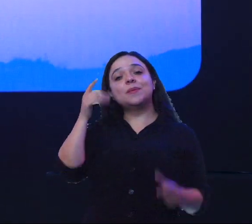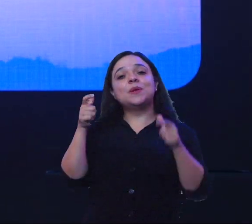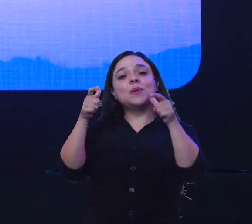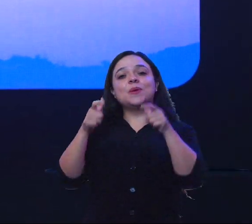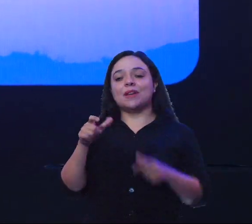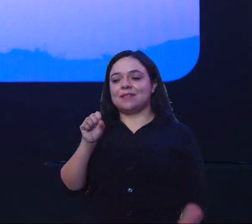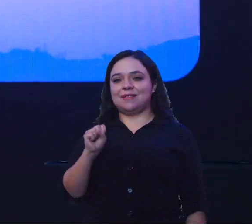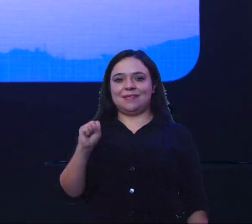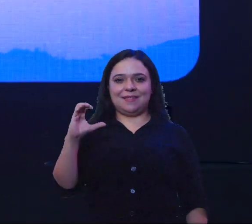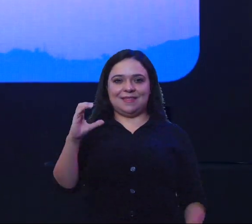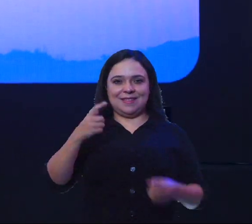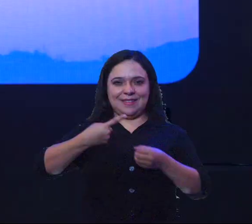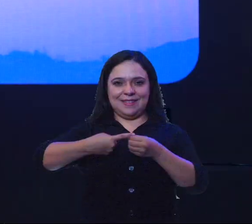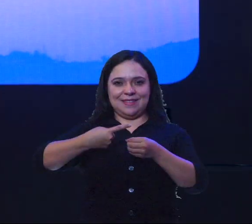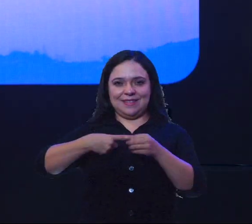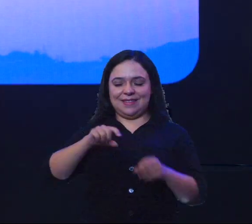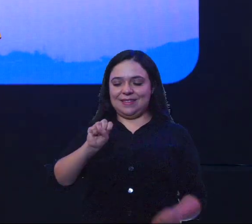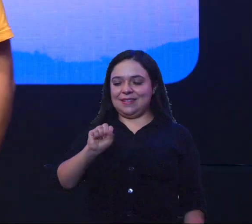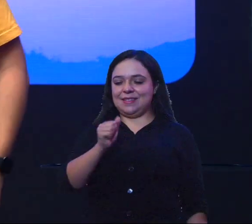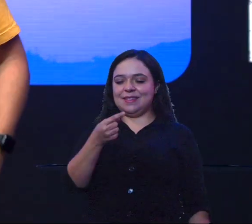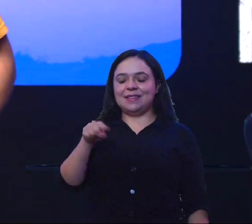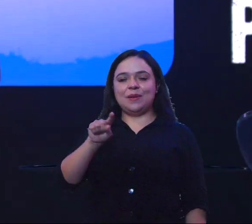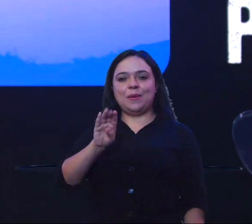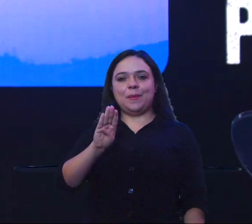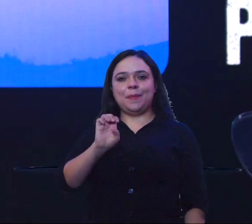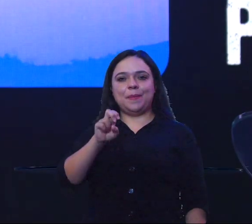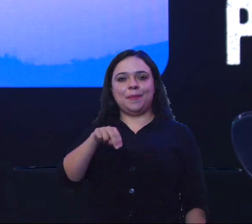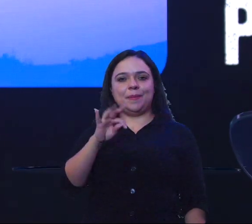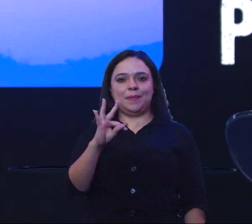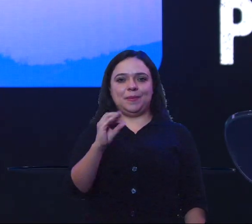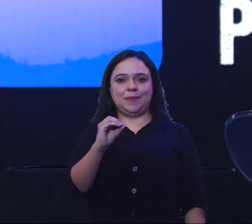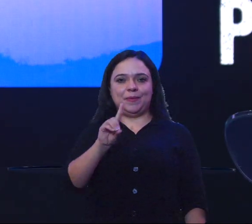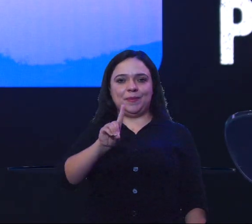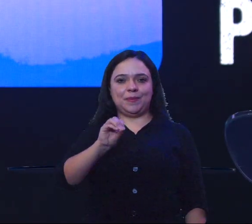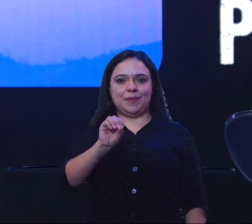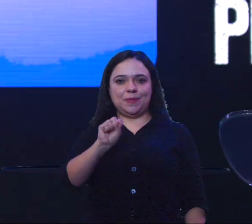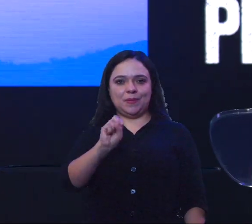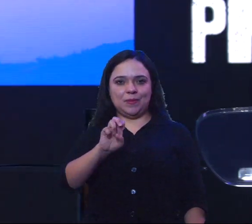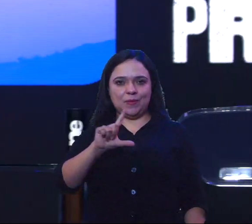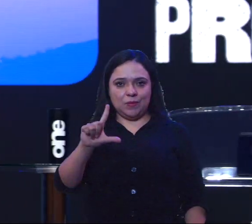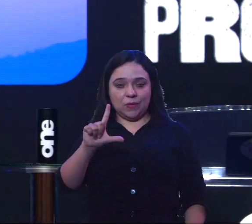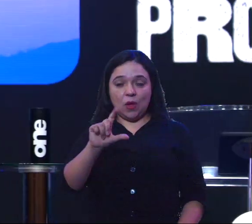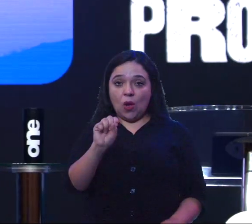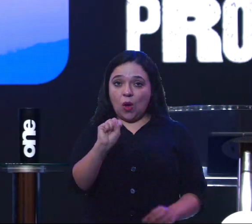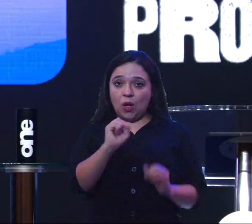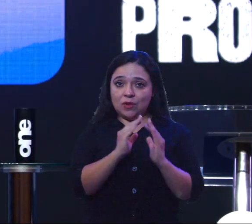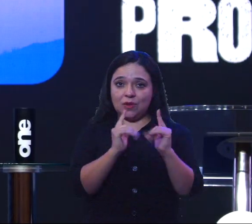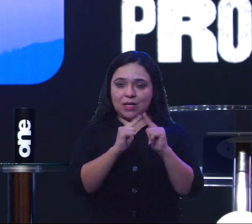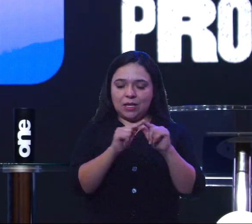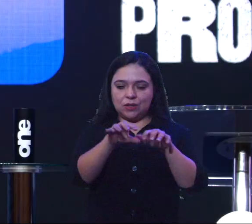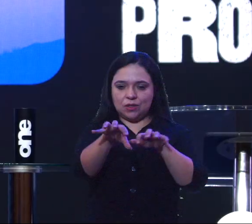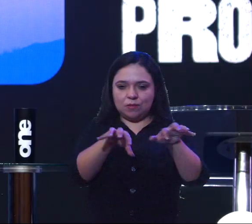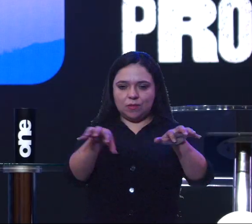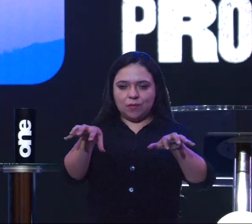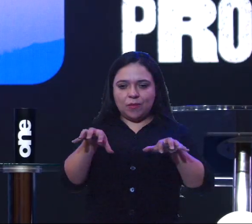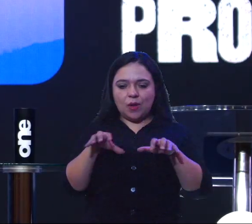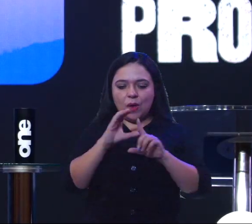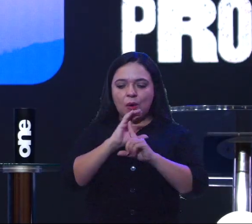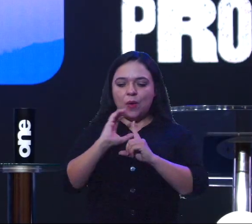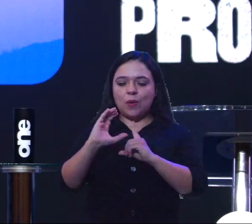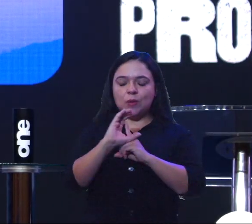Santa Catarina, 8 igrejas se juntavam antes de conhecer a SDA para simplesmente fazer cultos